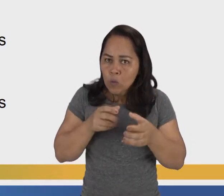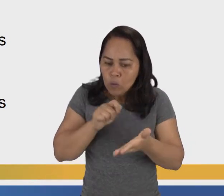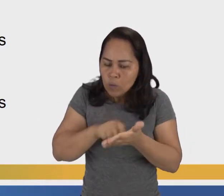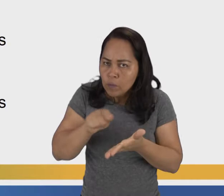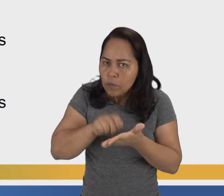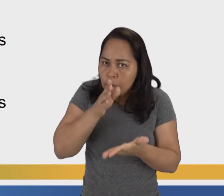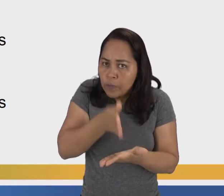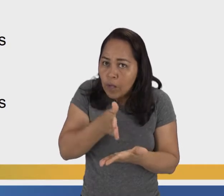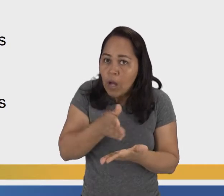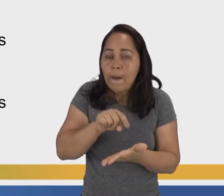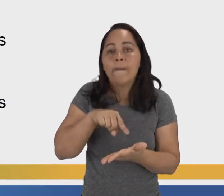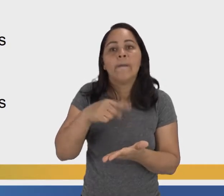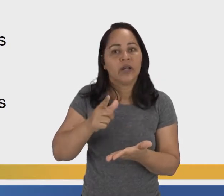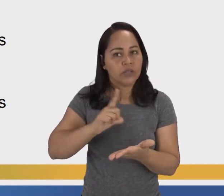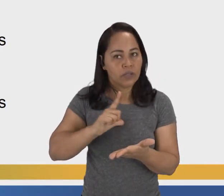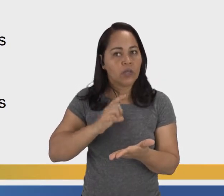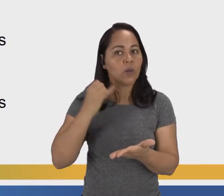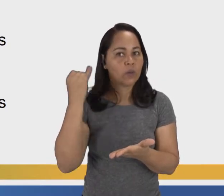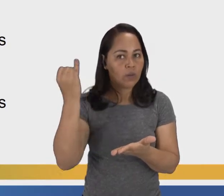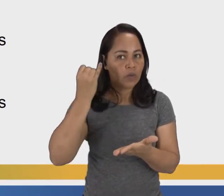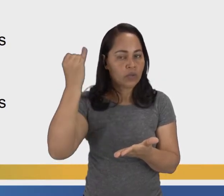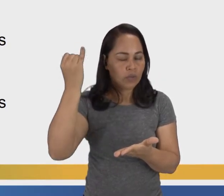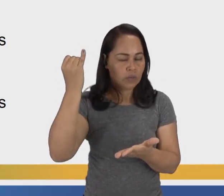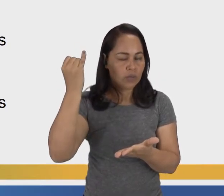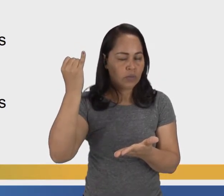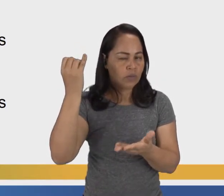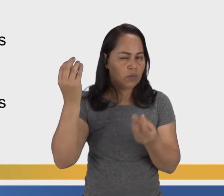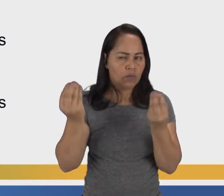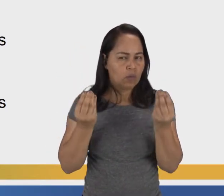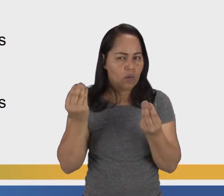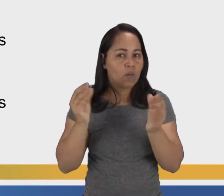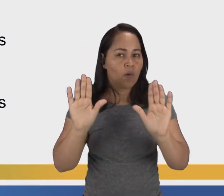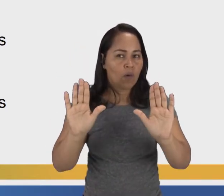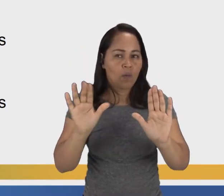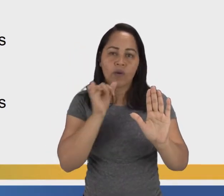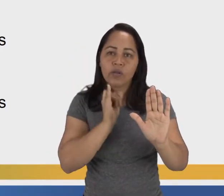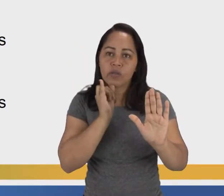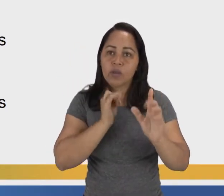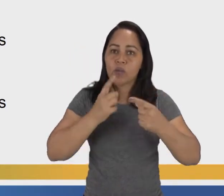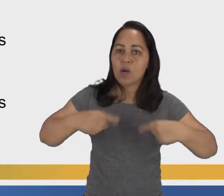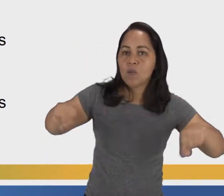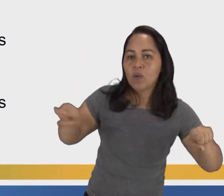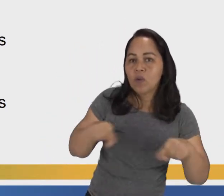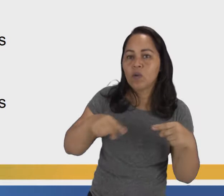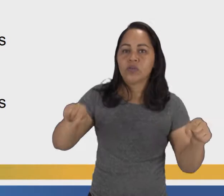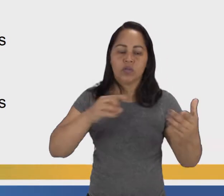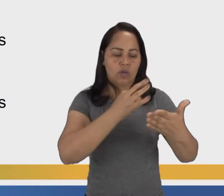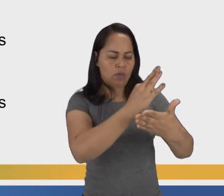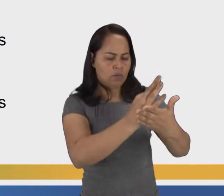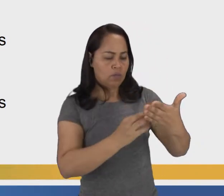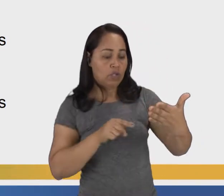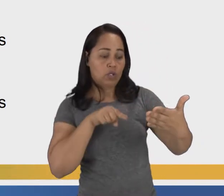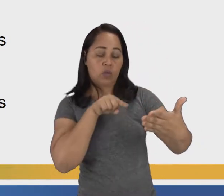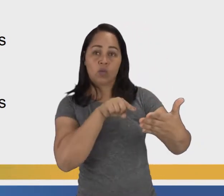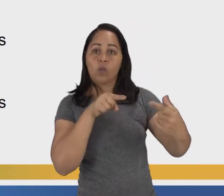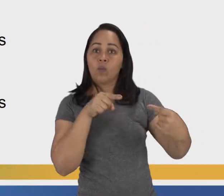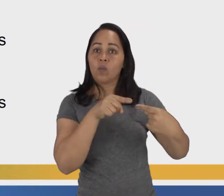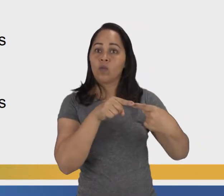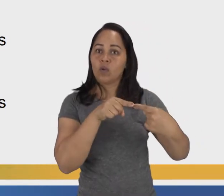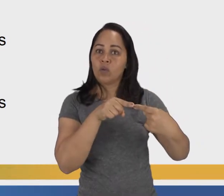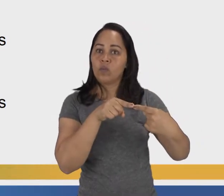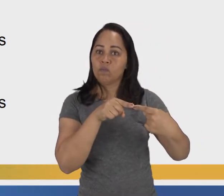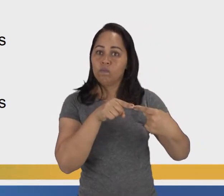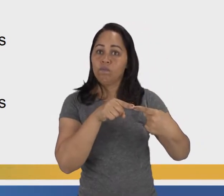alguma estabilidade. Ou seja, uma música, um texto, eles têm uma diferença muito